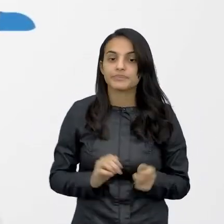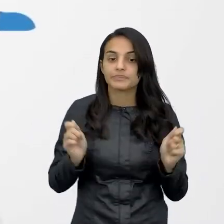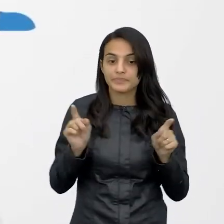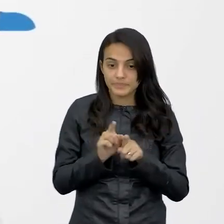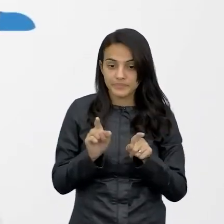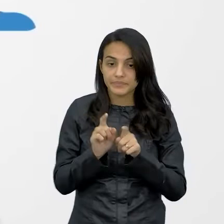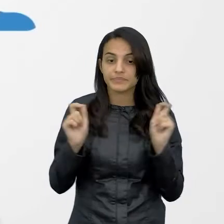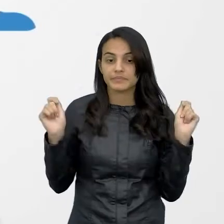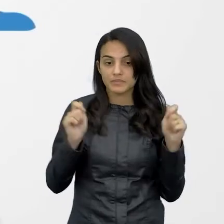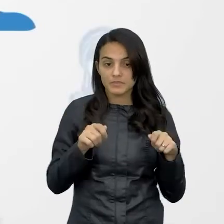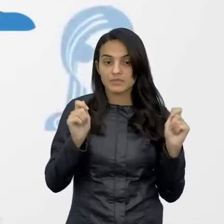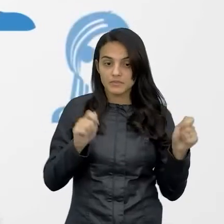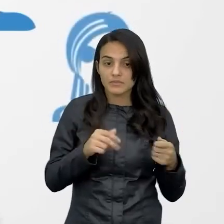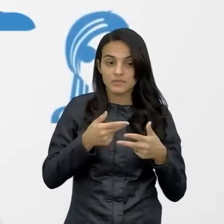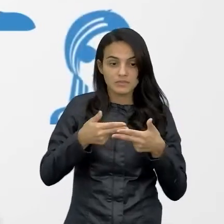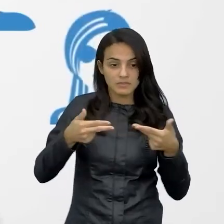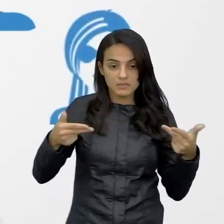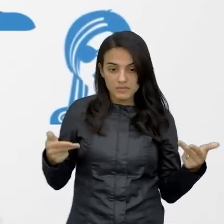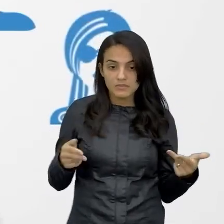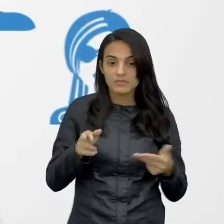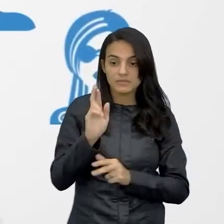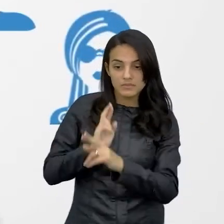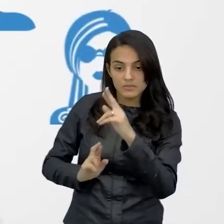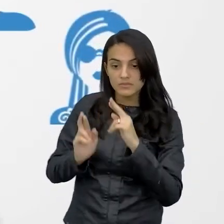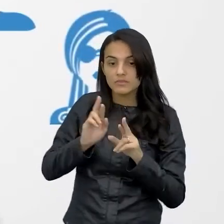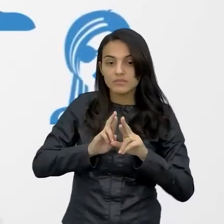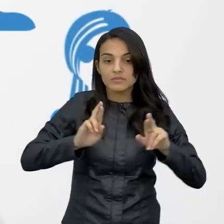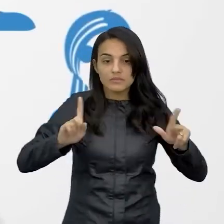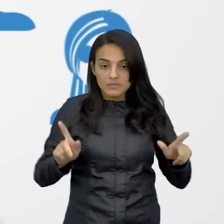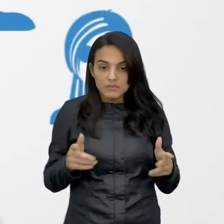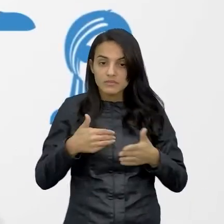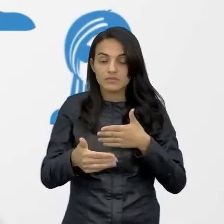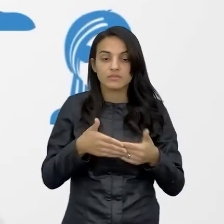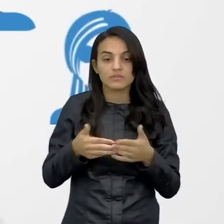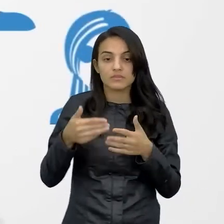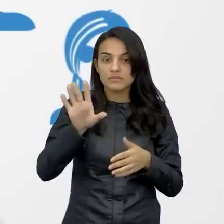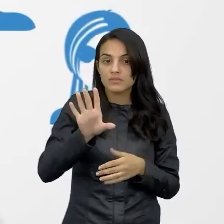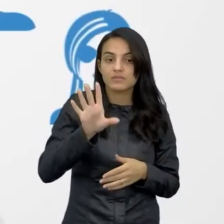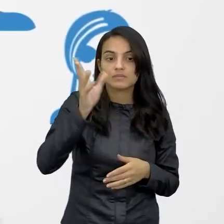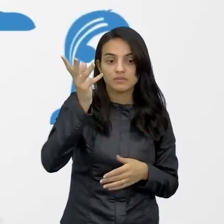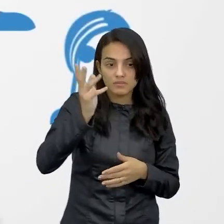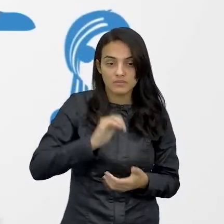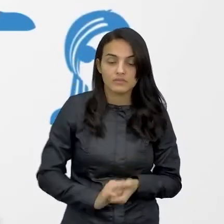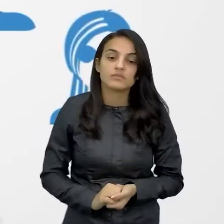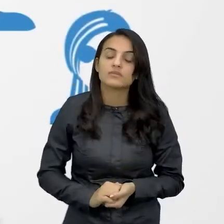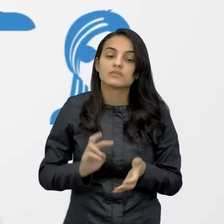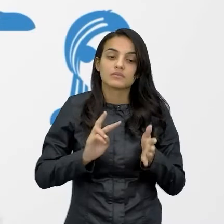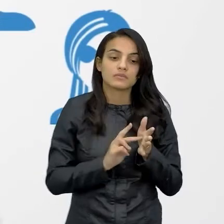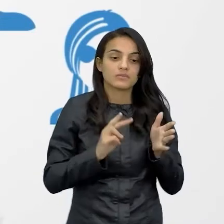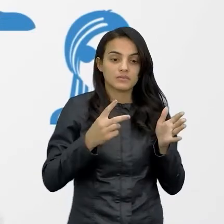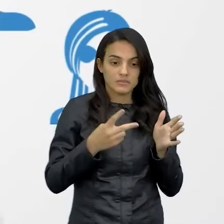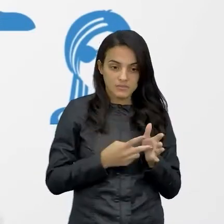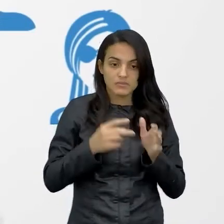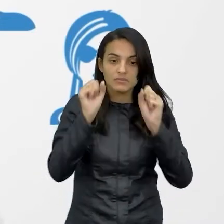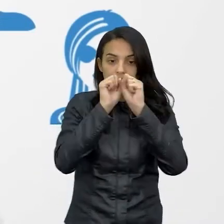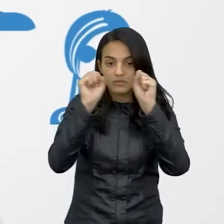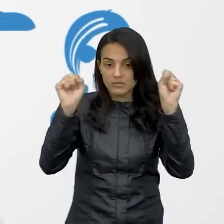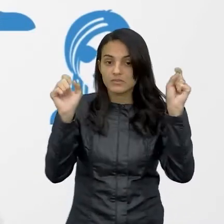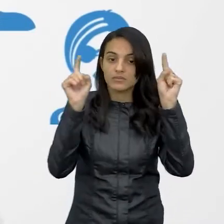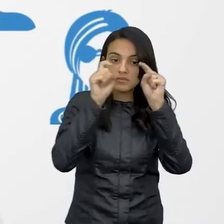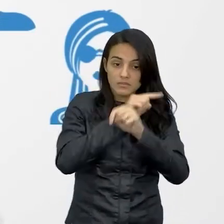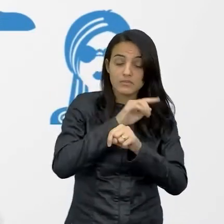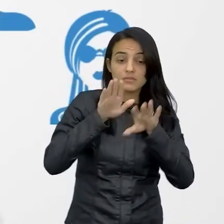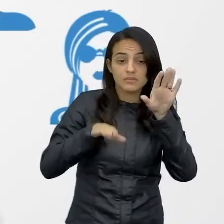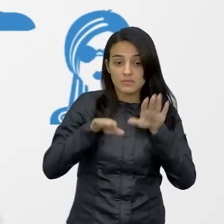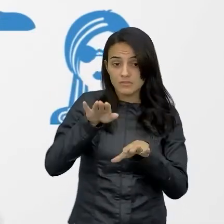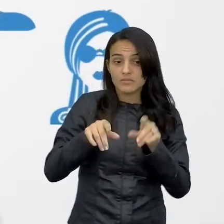a capacidade para uma variedade de respostas diferentes para qualquer fenômeno dado, significando que sistemas complexos são